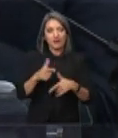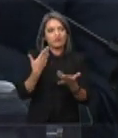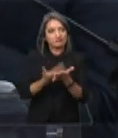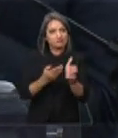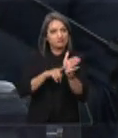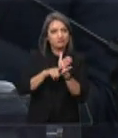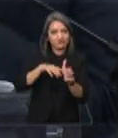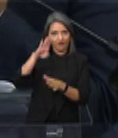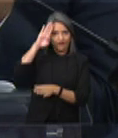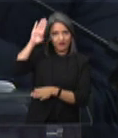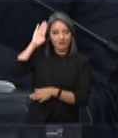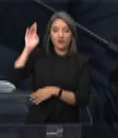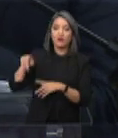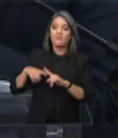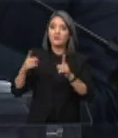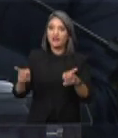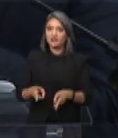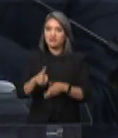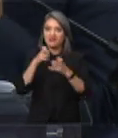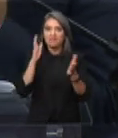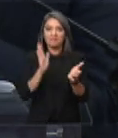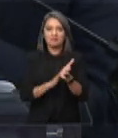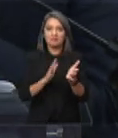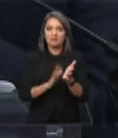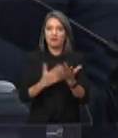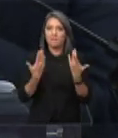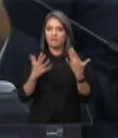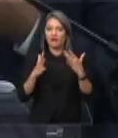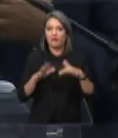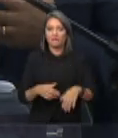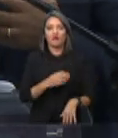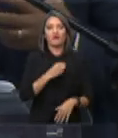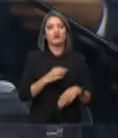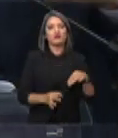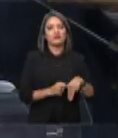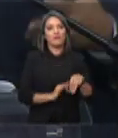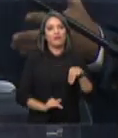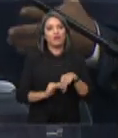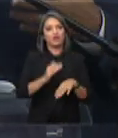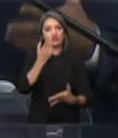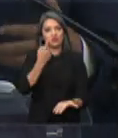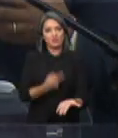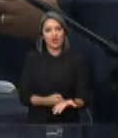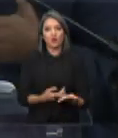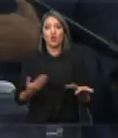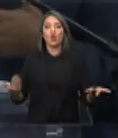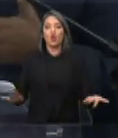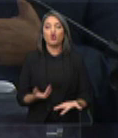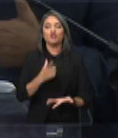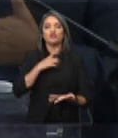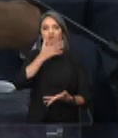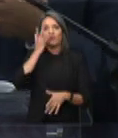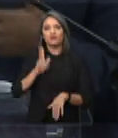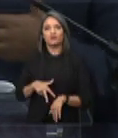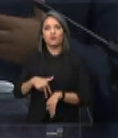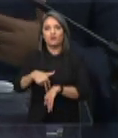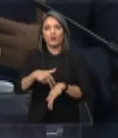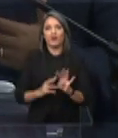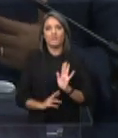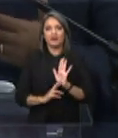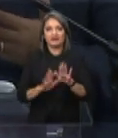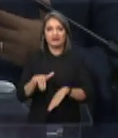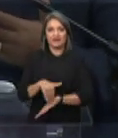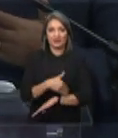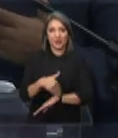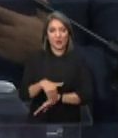a gente percebe como e parabeniza o ministro por marcar essa audiência por ter hoje a rua falando aqui no STF é muito